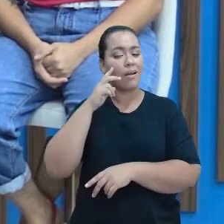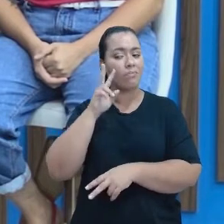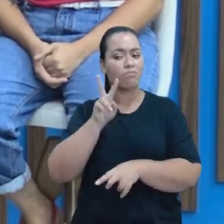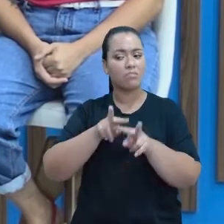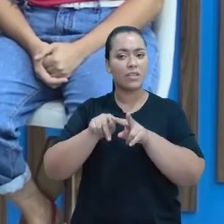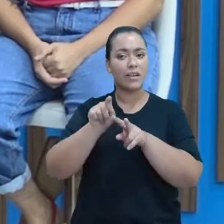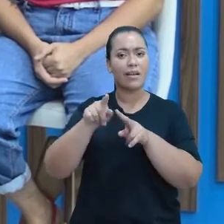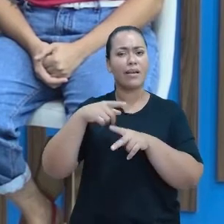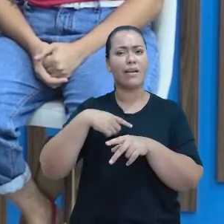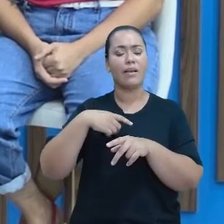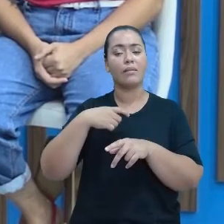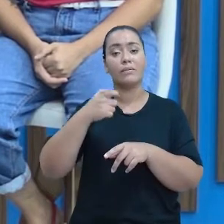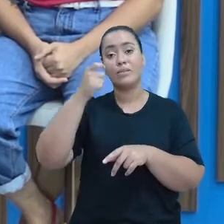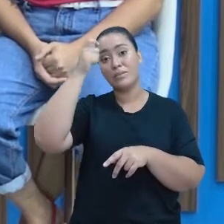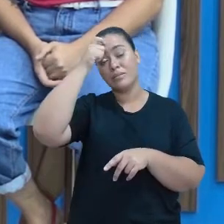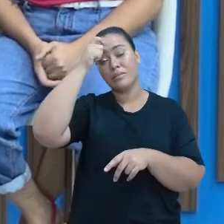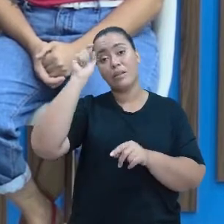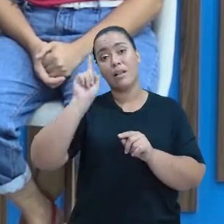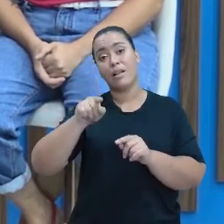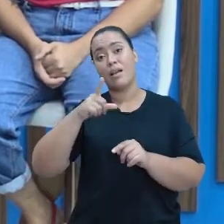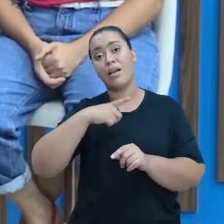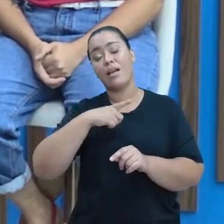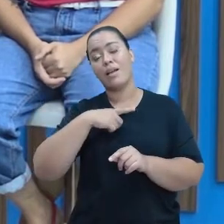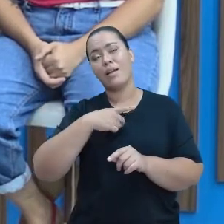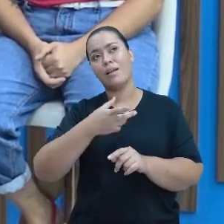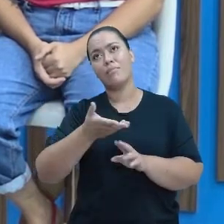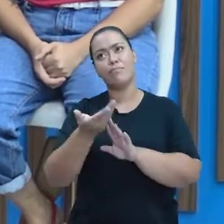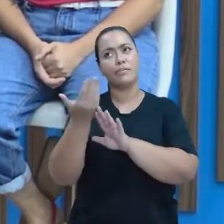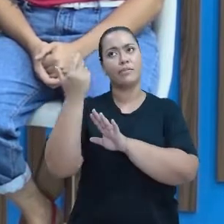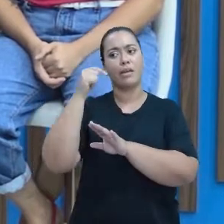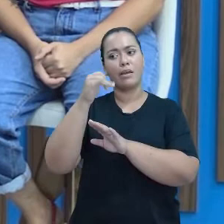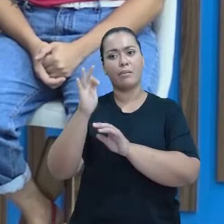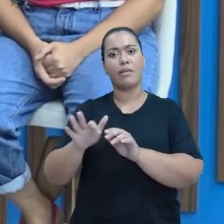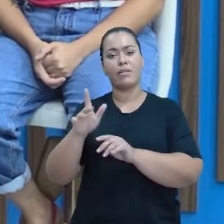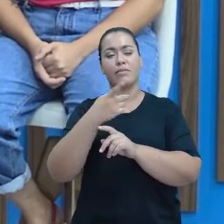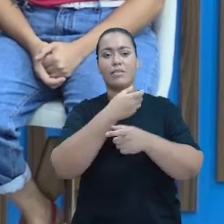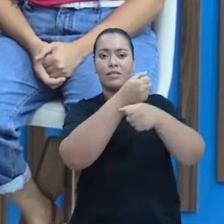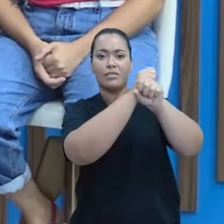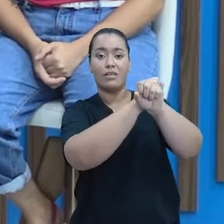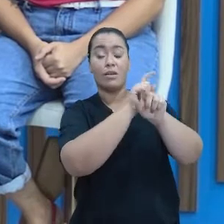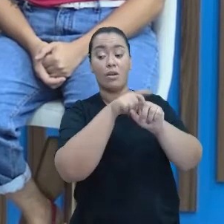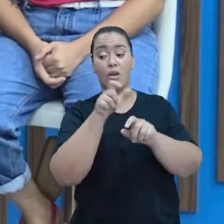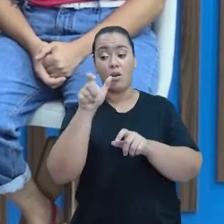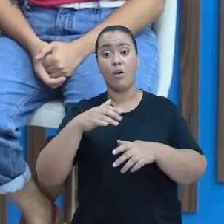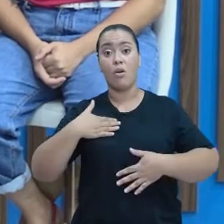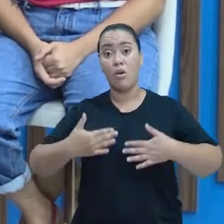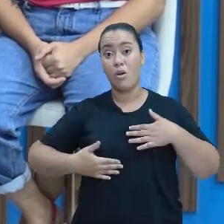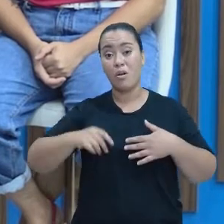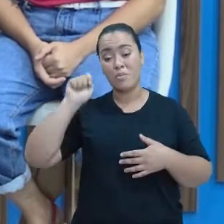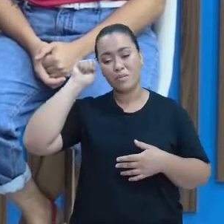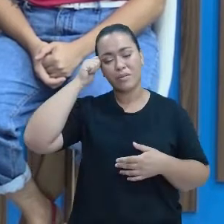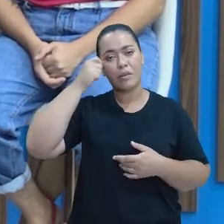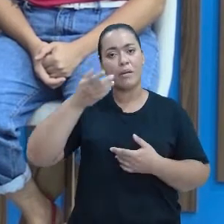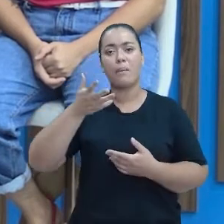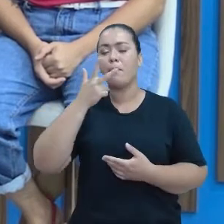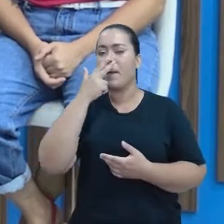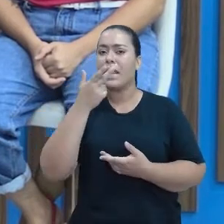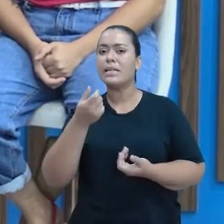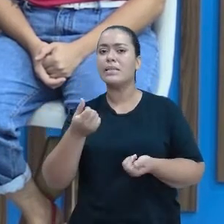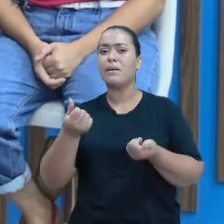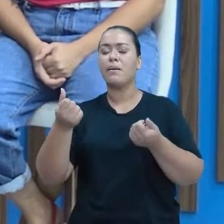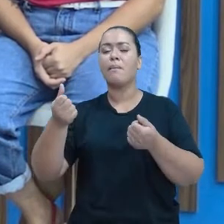intelectual brasileira, né, da escravidão. Os corpos negros são os corpos menos valorizados, né?